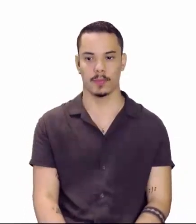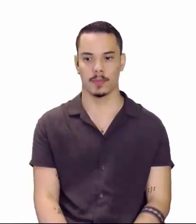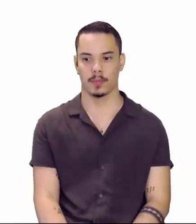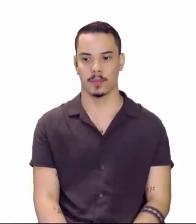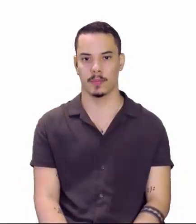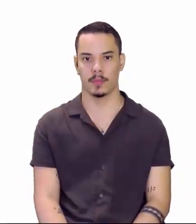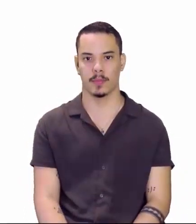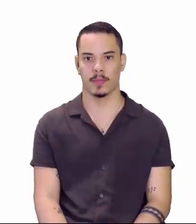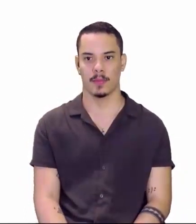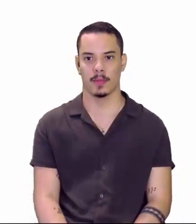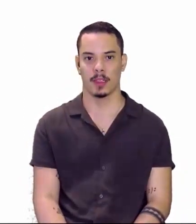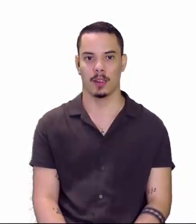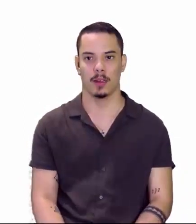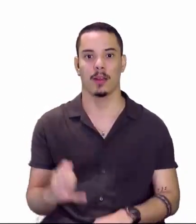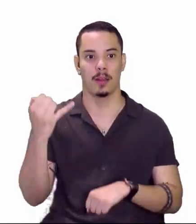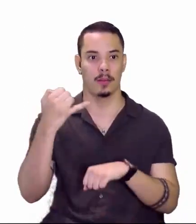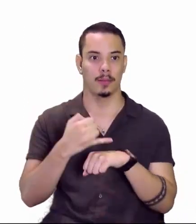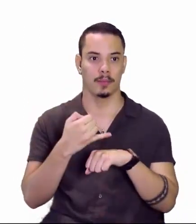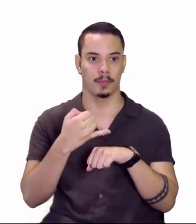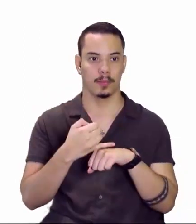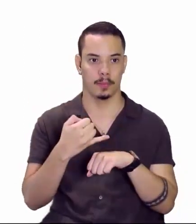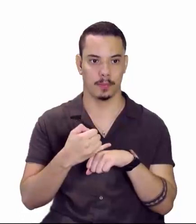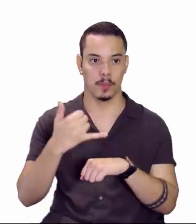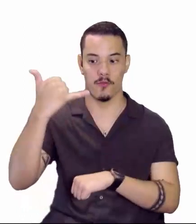O íon ferro,